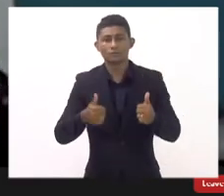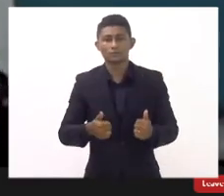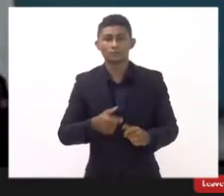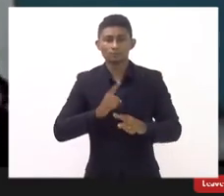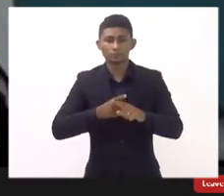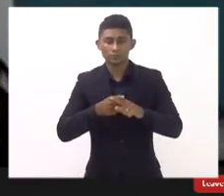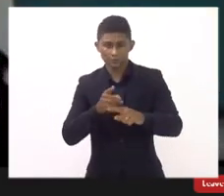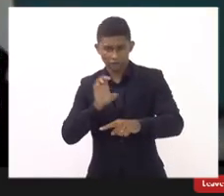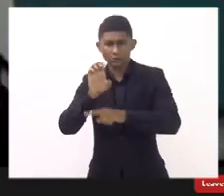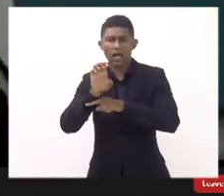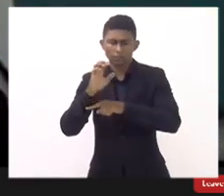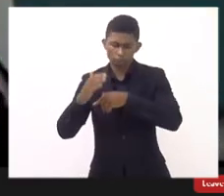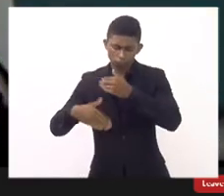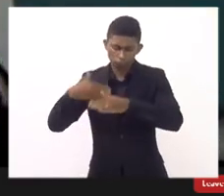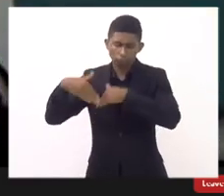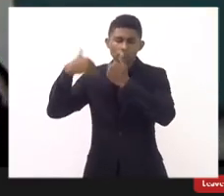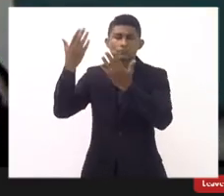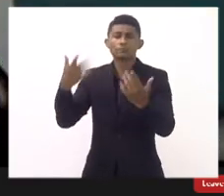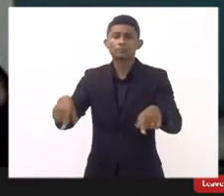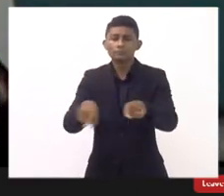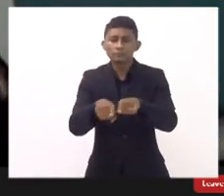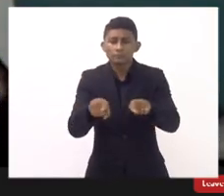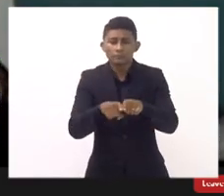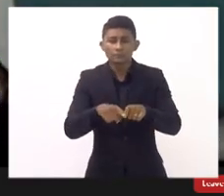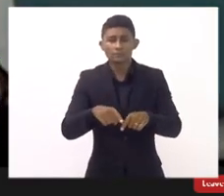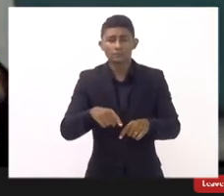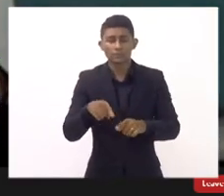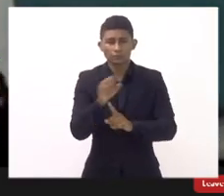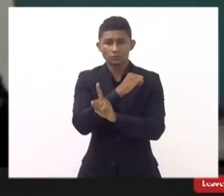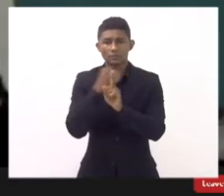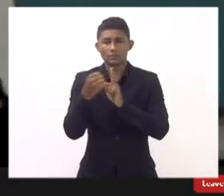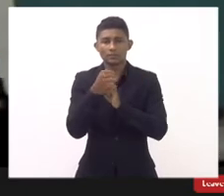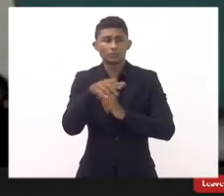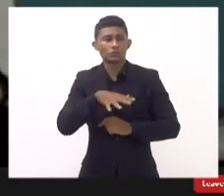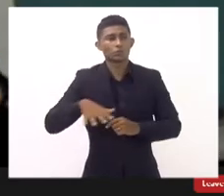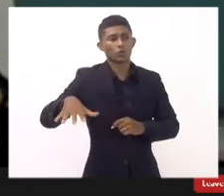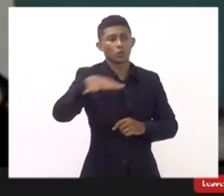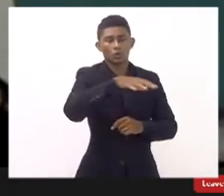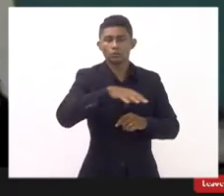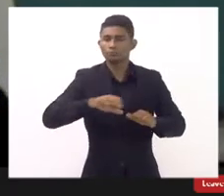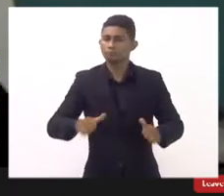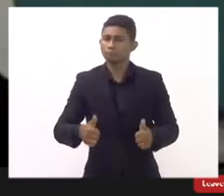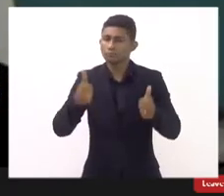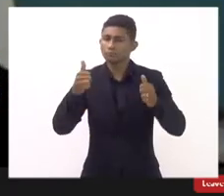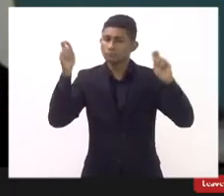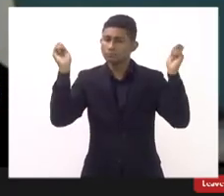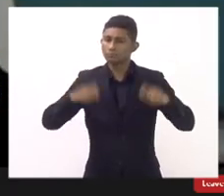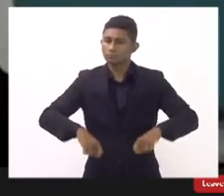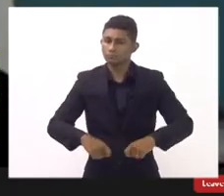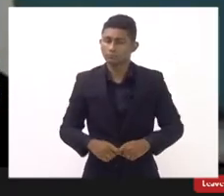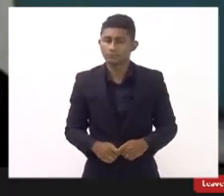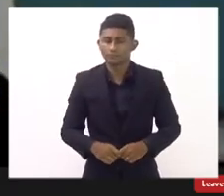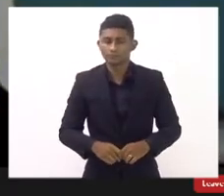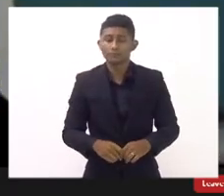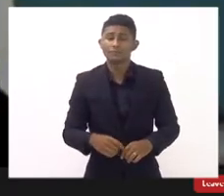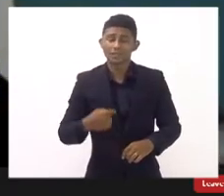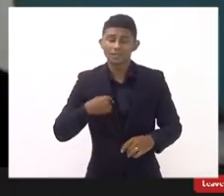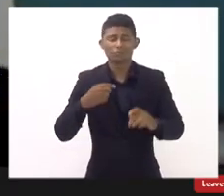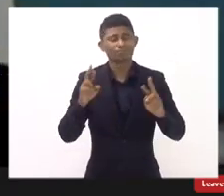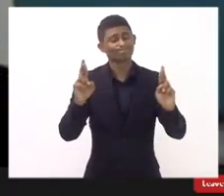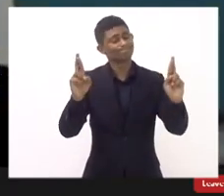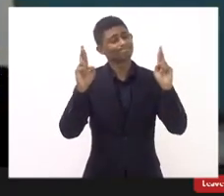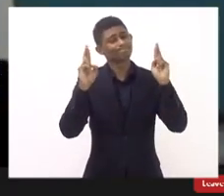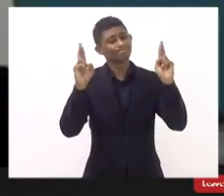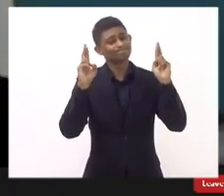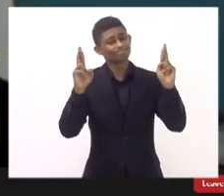nosso Estado, mas também trazer, né, um benefício social para essa nossa população, né? Então, eu gostaria muito que essa